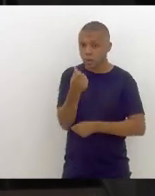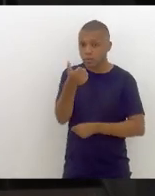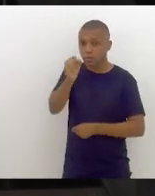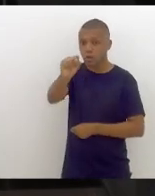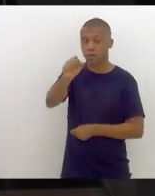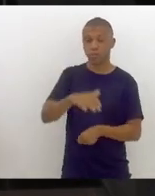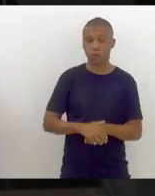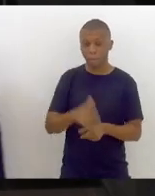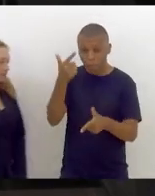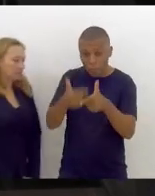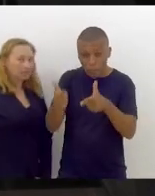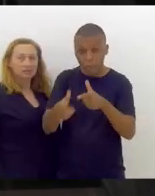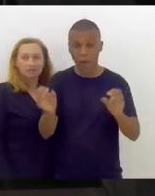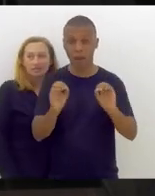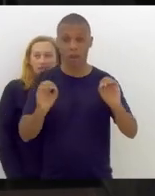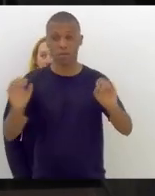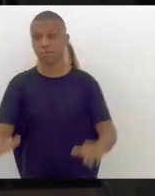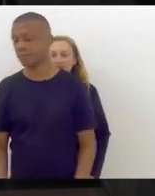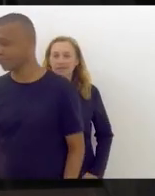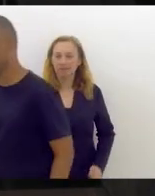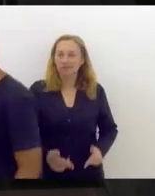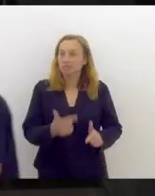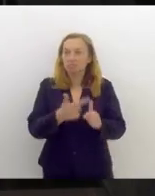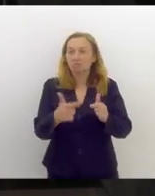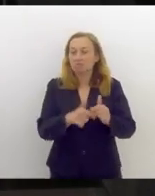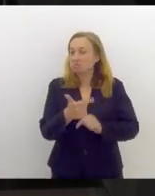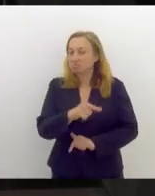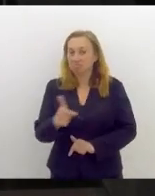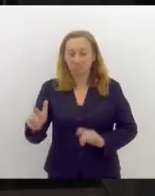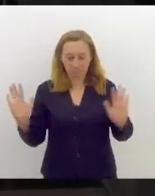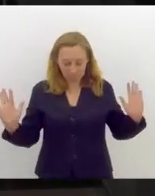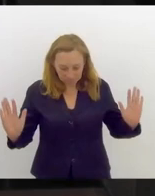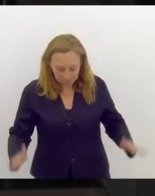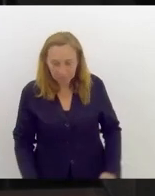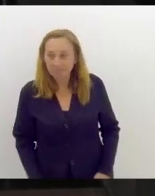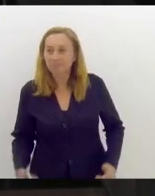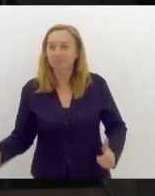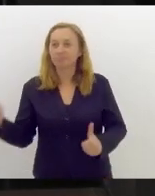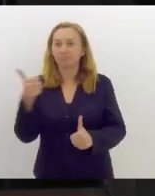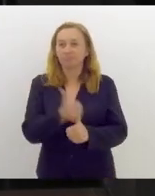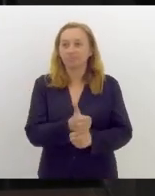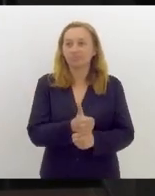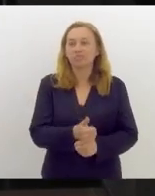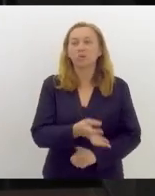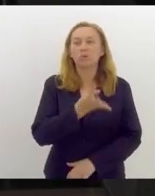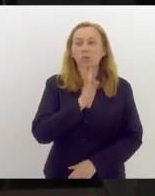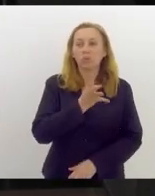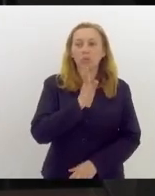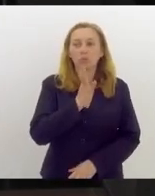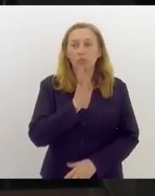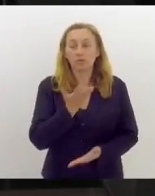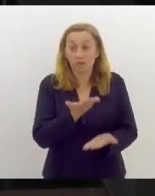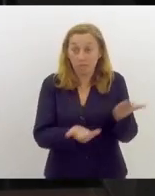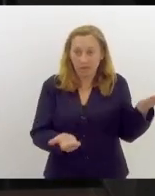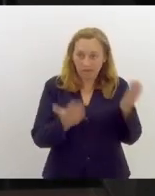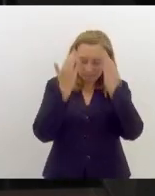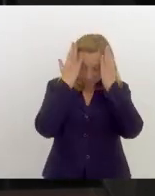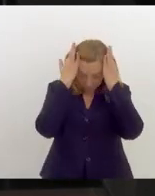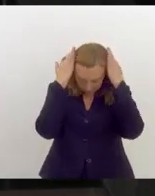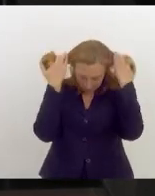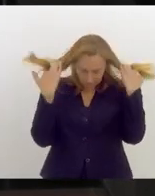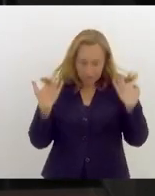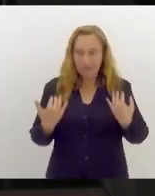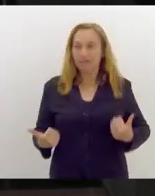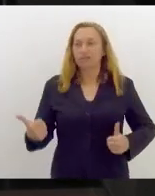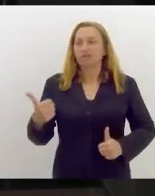não houve problema nenhum ele assumiu houve o reconhecimento da derrota ele